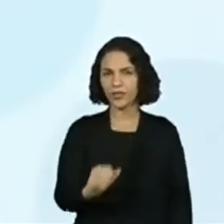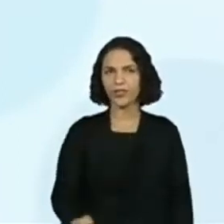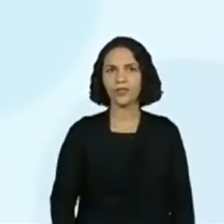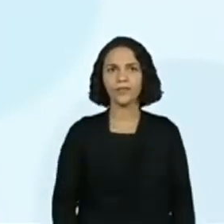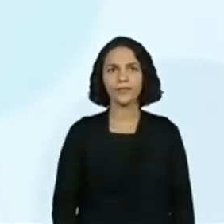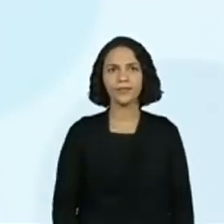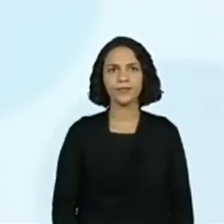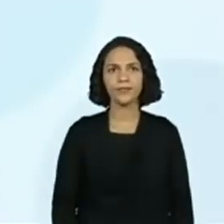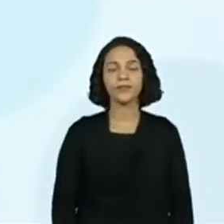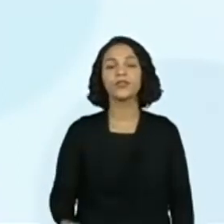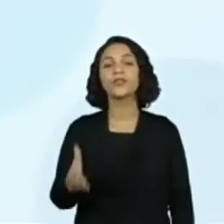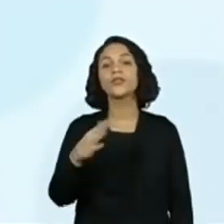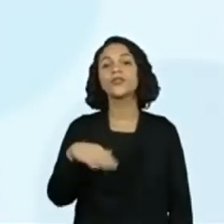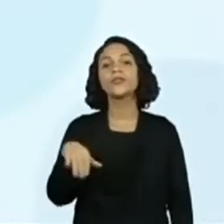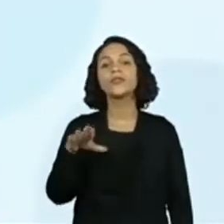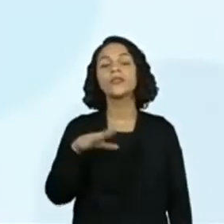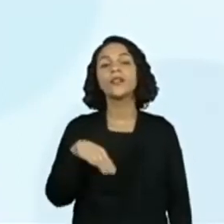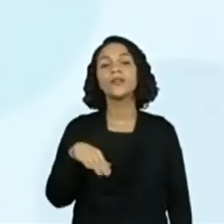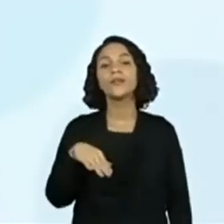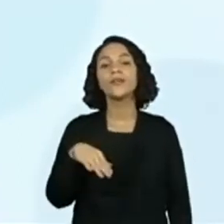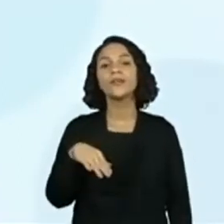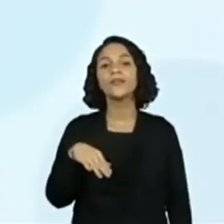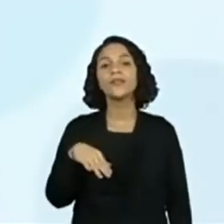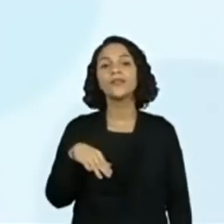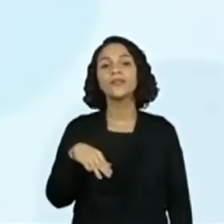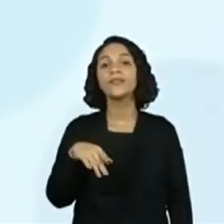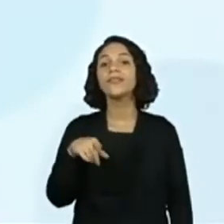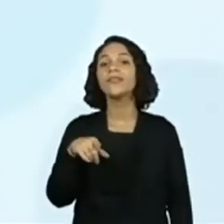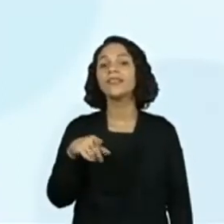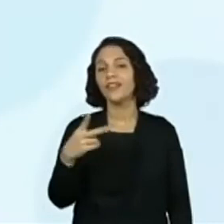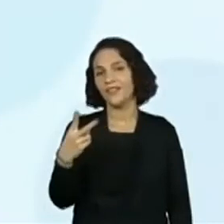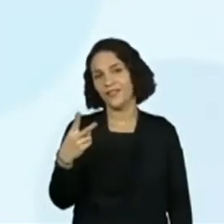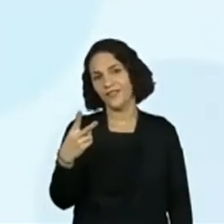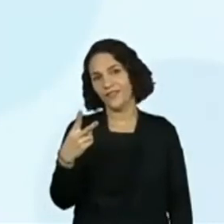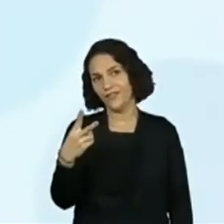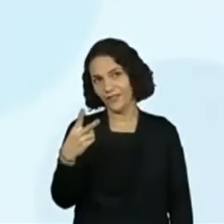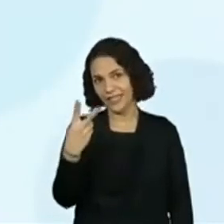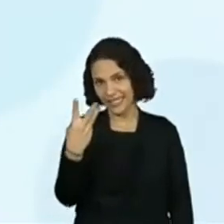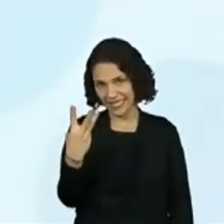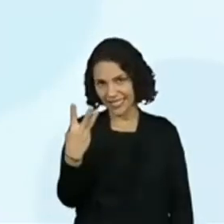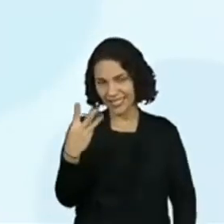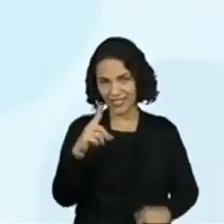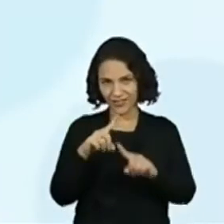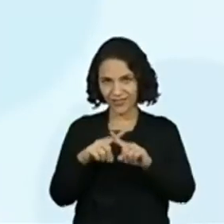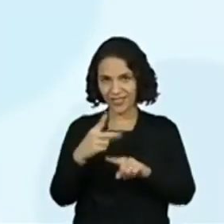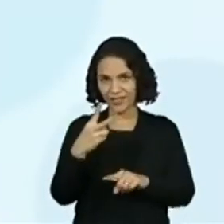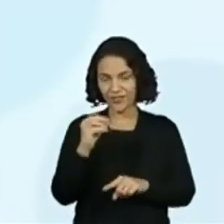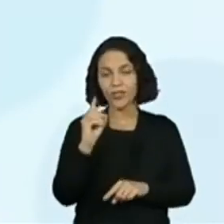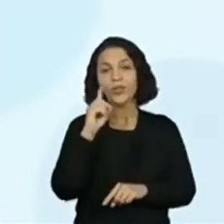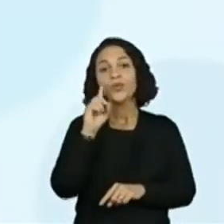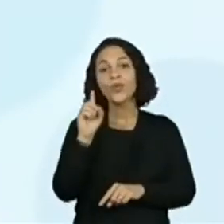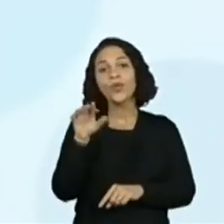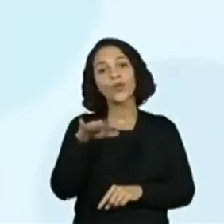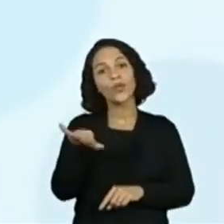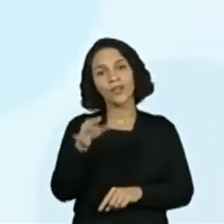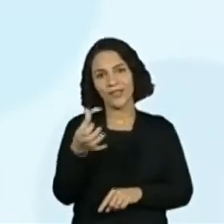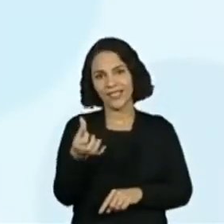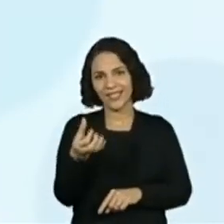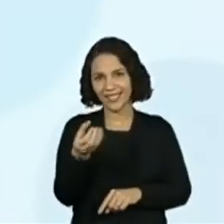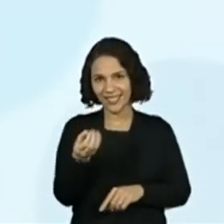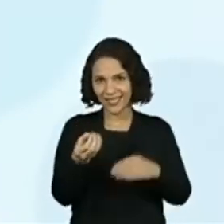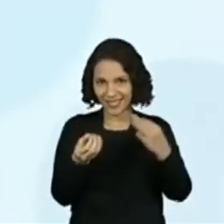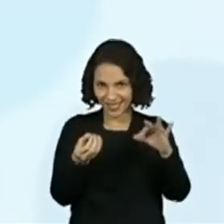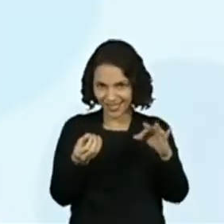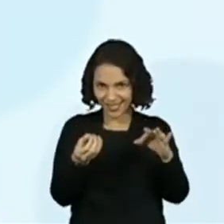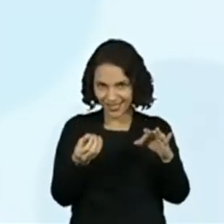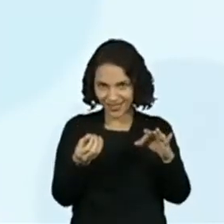E eu vou obter, então, qual o número? 3 vezes 20? É o 20 mais o 20 mais o 20. Exatamente. 20 mais